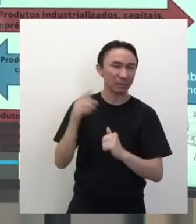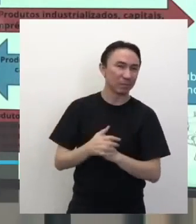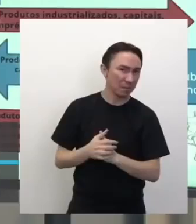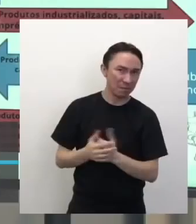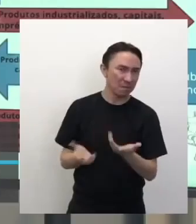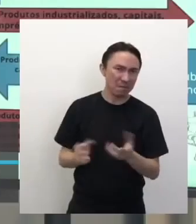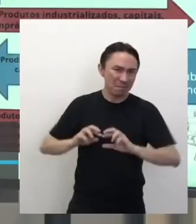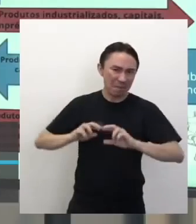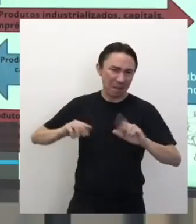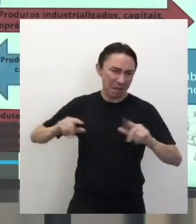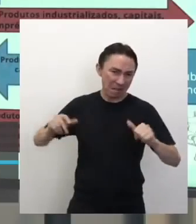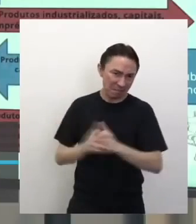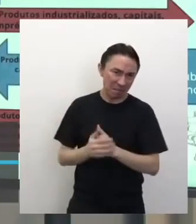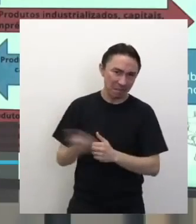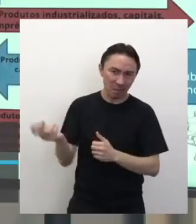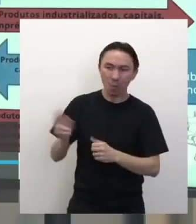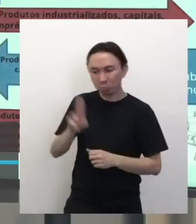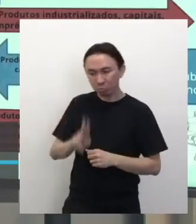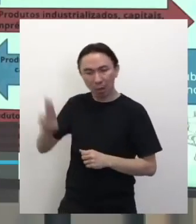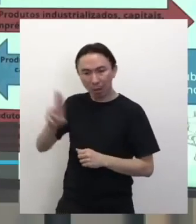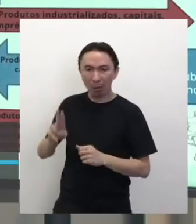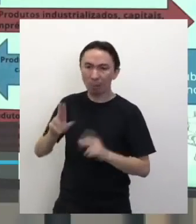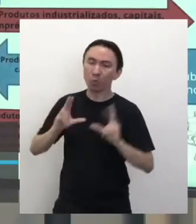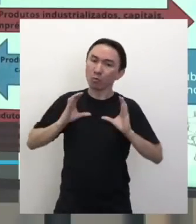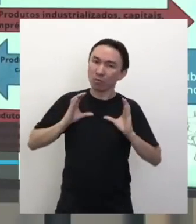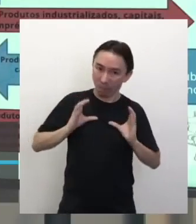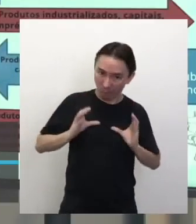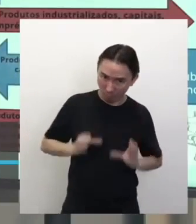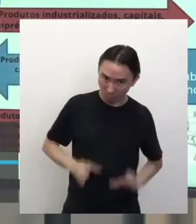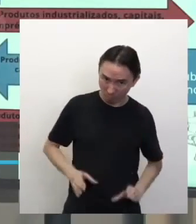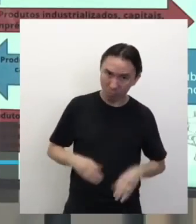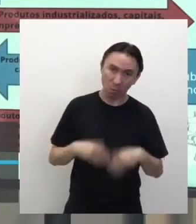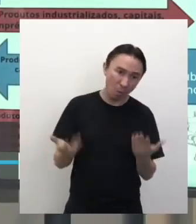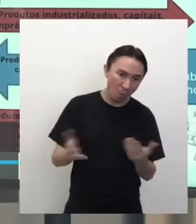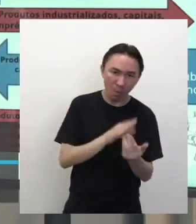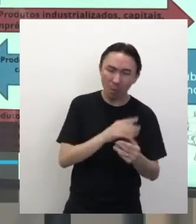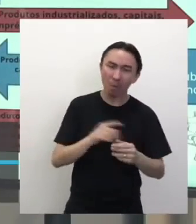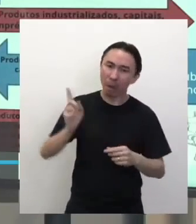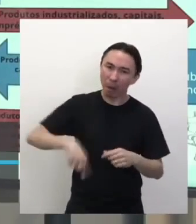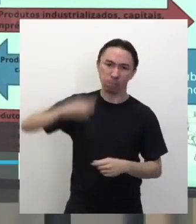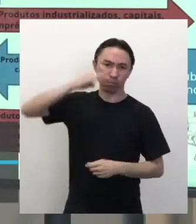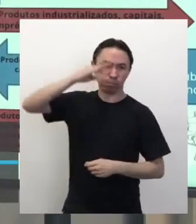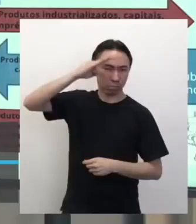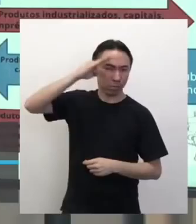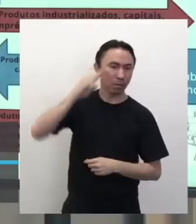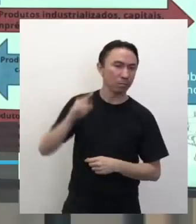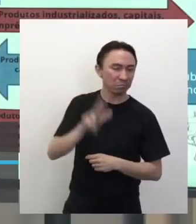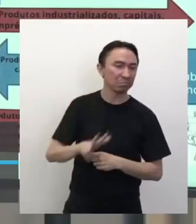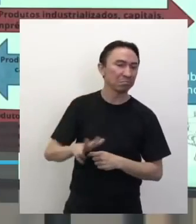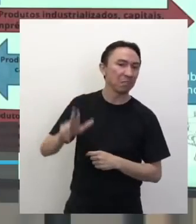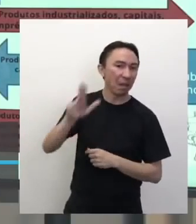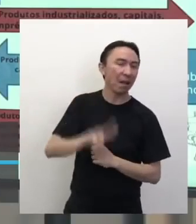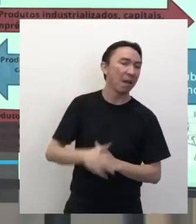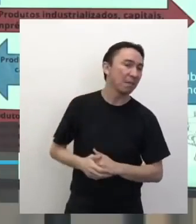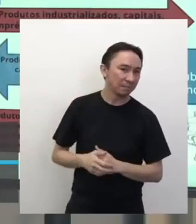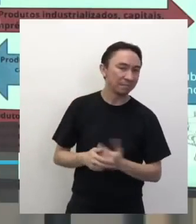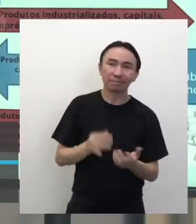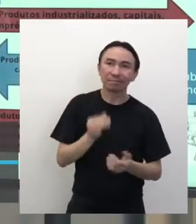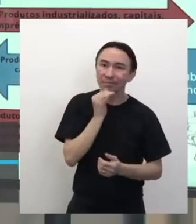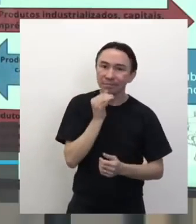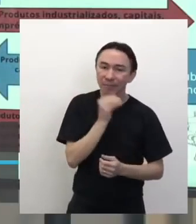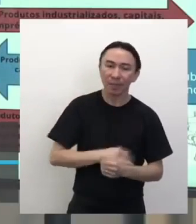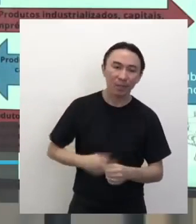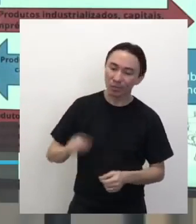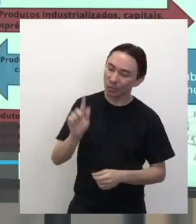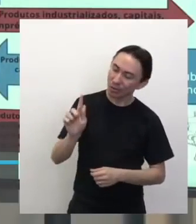utilização civil, como também utilização militar, né, o GPS mesmo, né, ele começou, né, para utilização militar, depois foi disponível